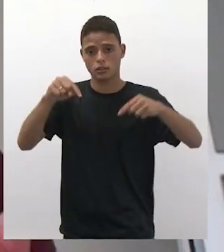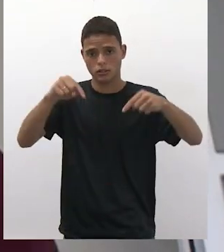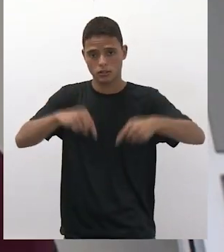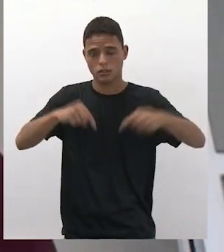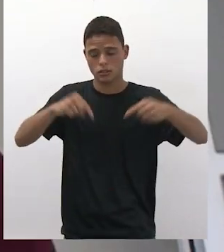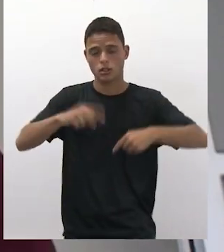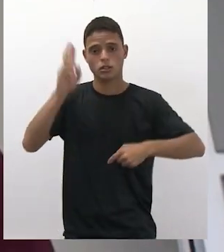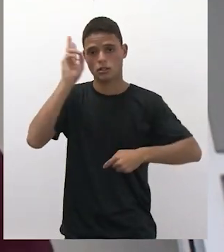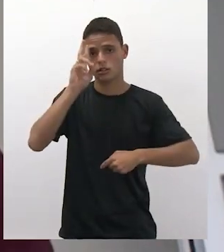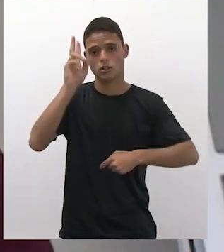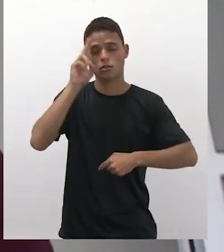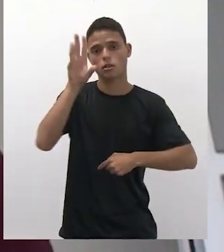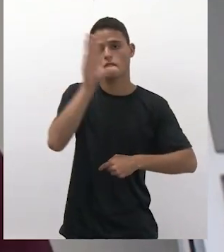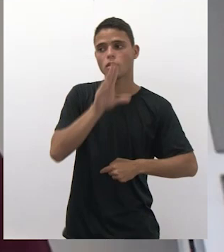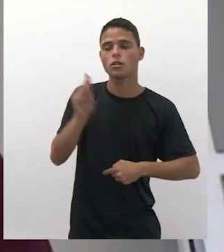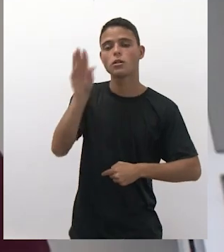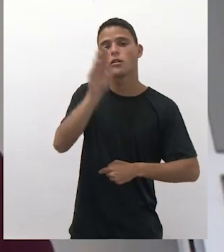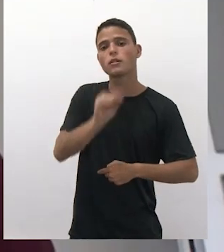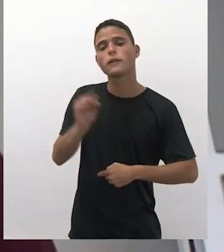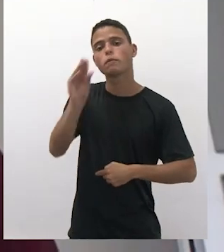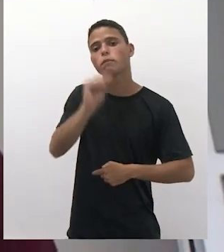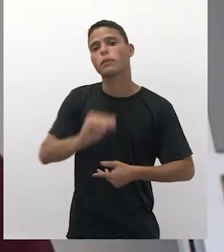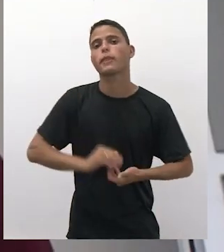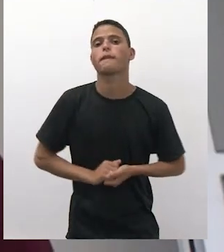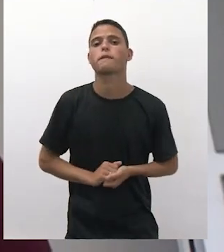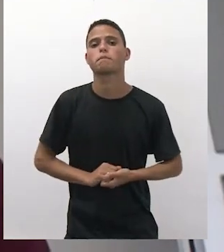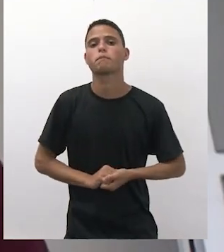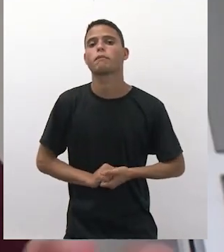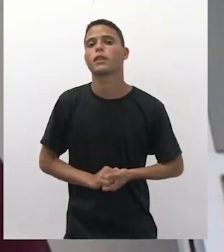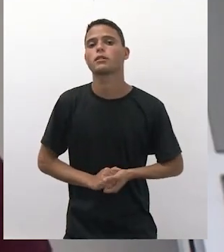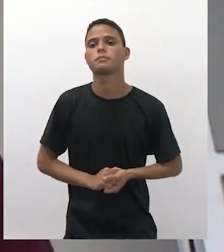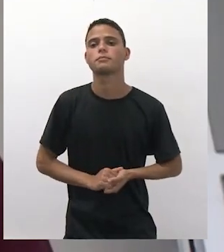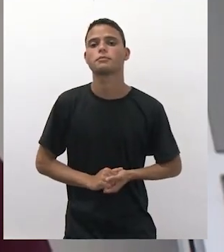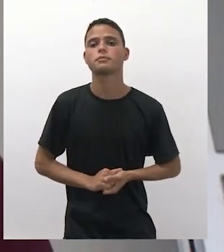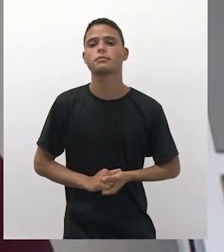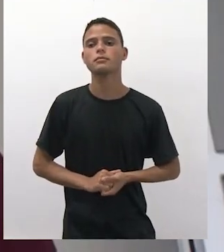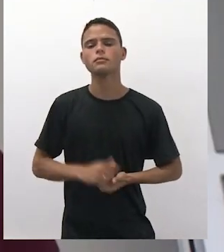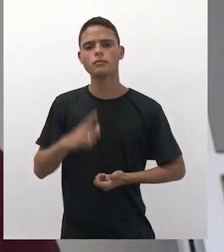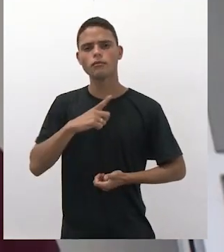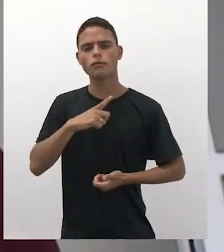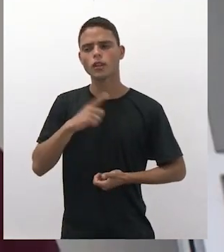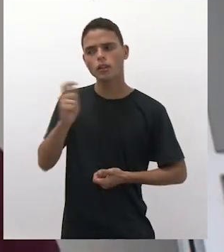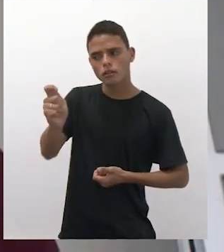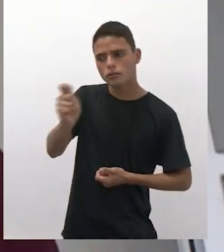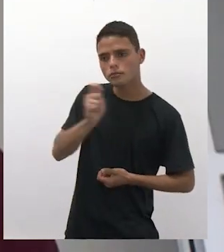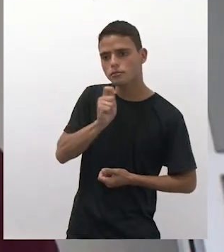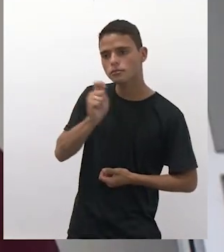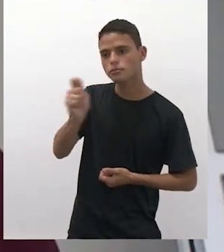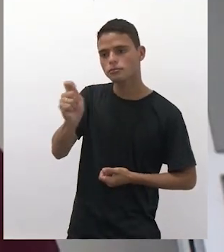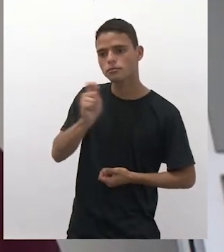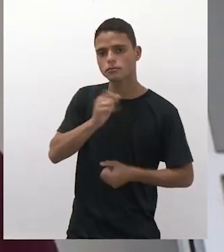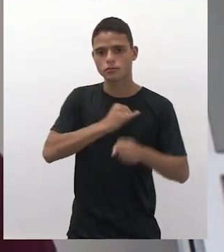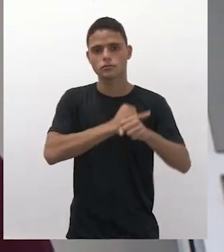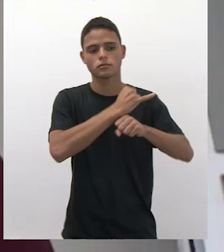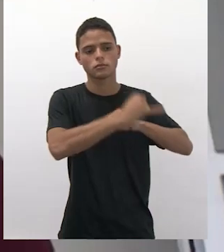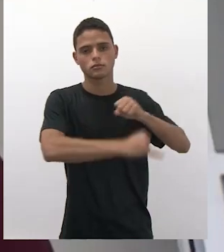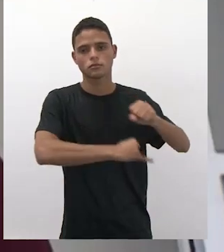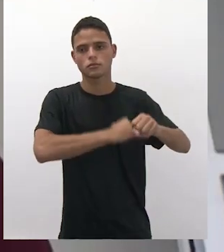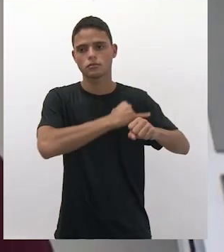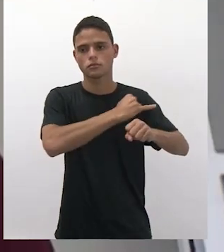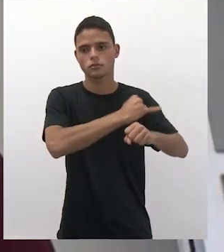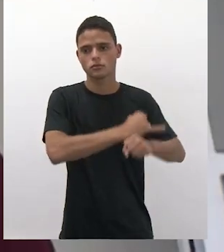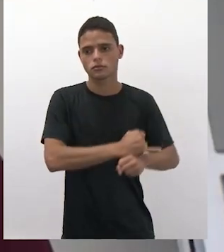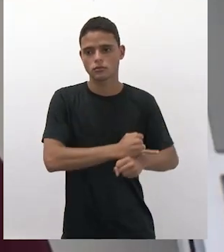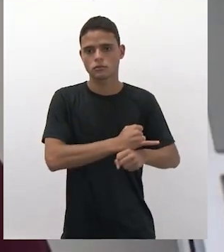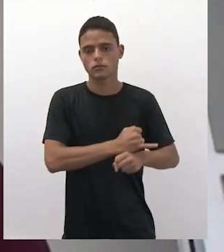história oral. E essas entrevistas estão no nosso site, no hot site do